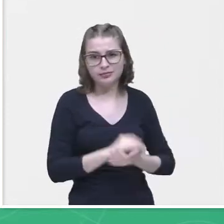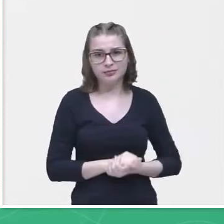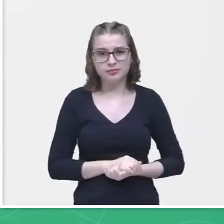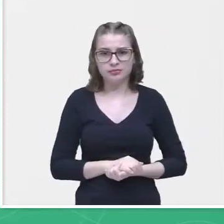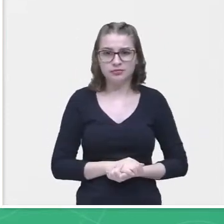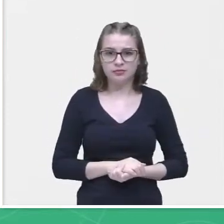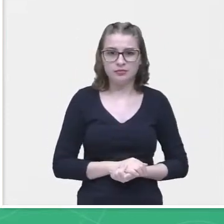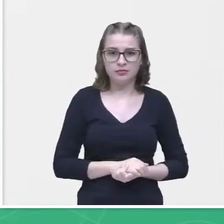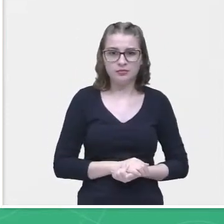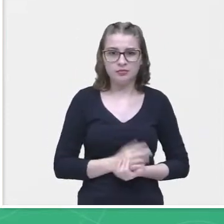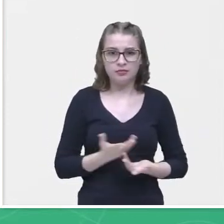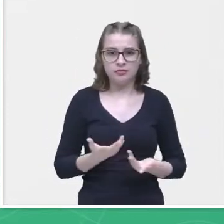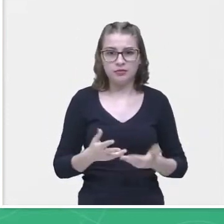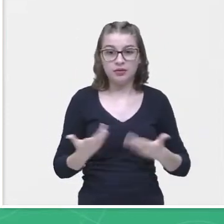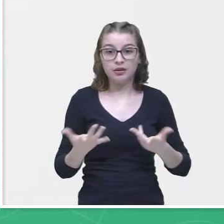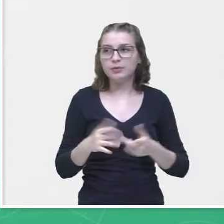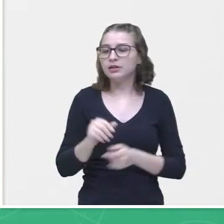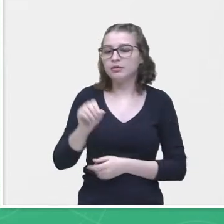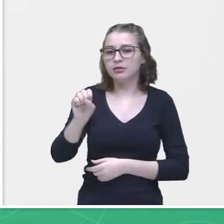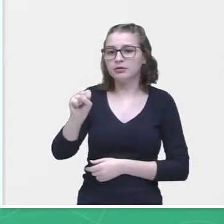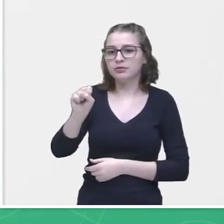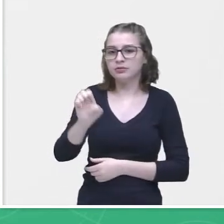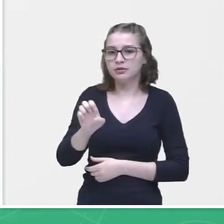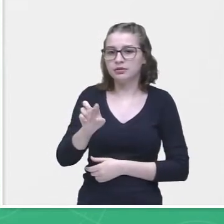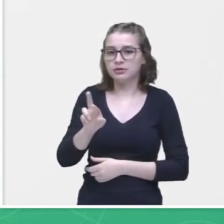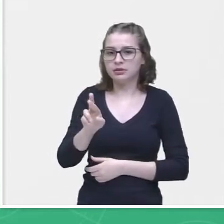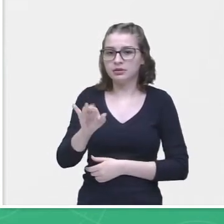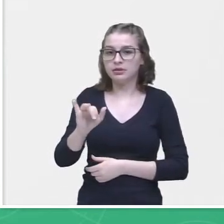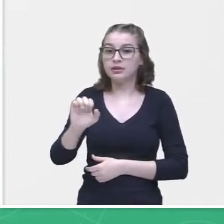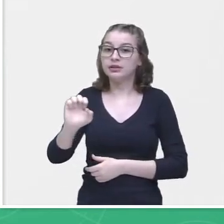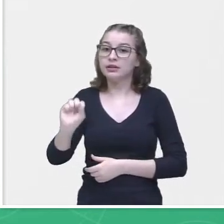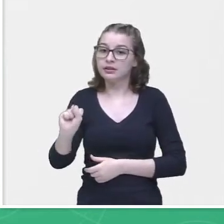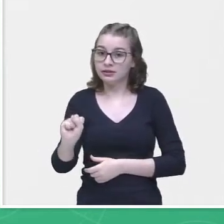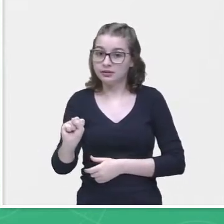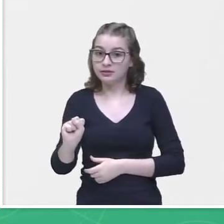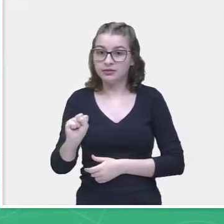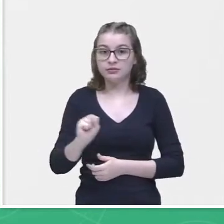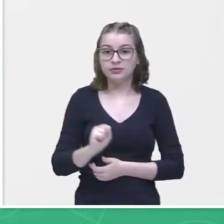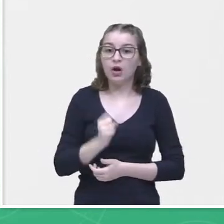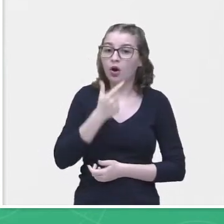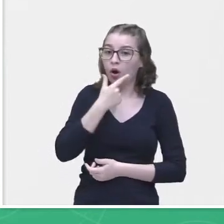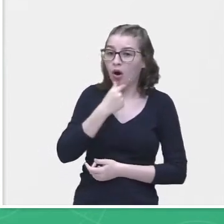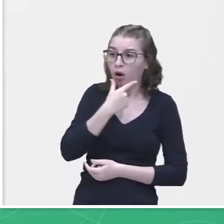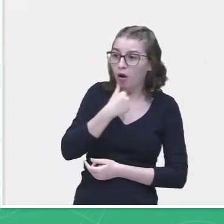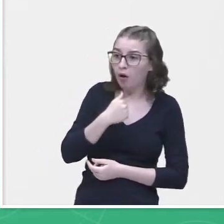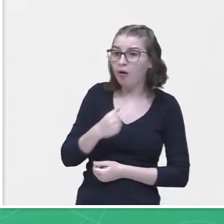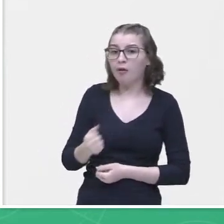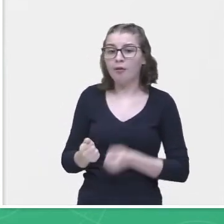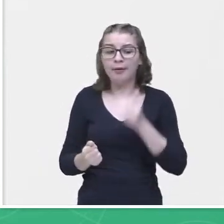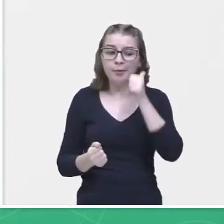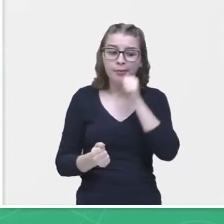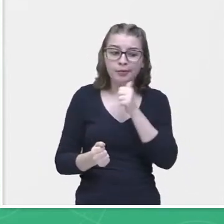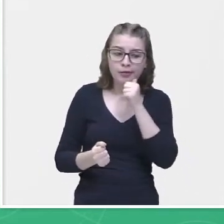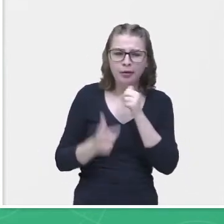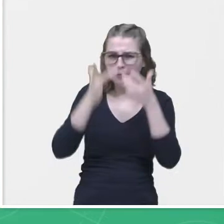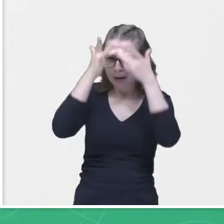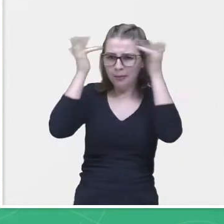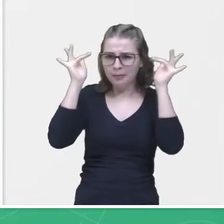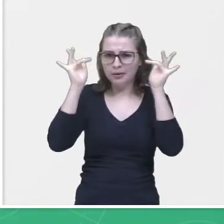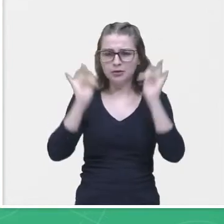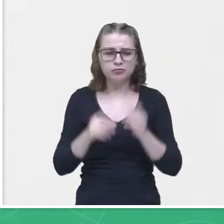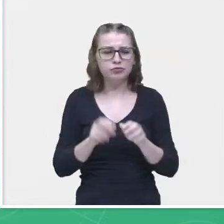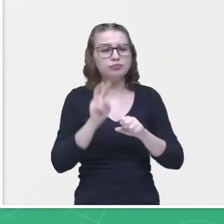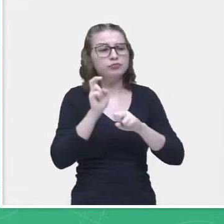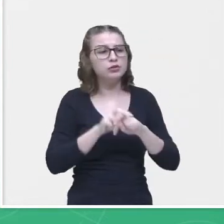atualizar e falar sobre as séries, né? Não só os homens, mas as pessoas que assistem às séries, não é isso? Existem várias. Então,